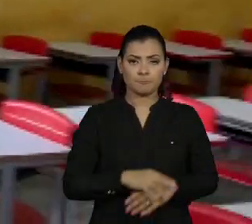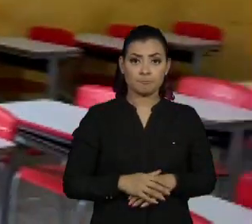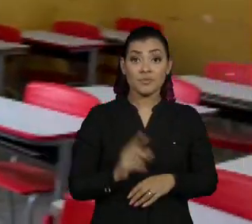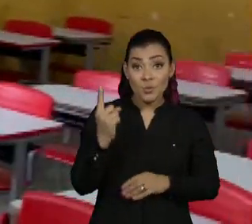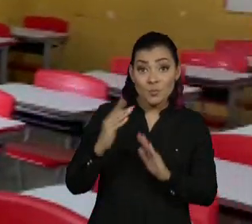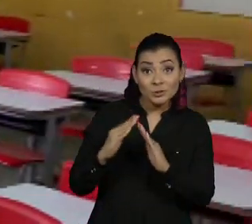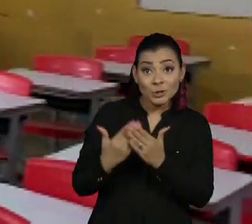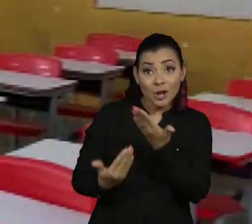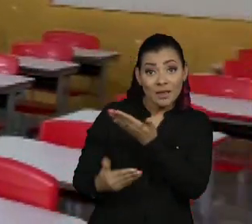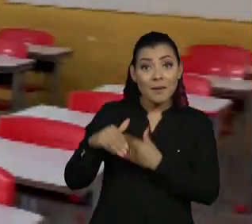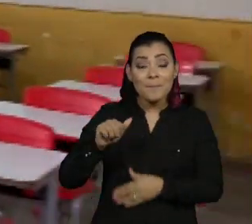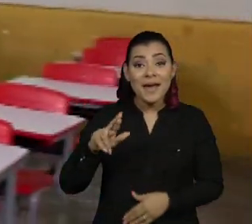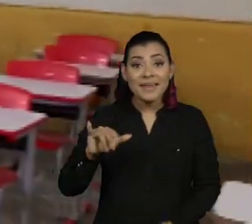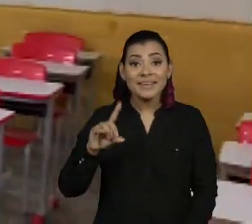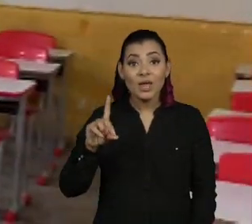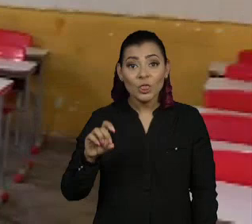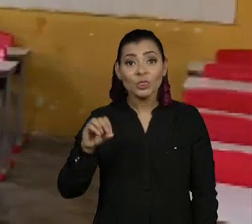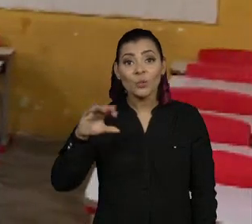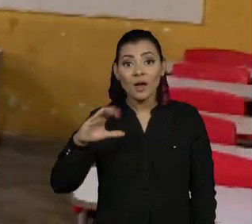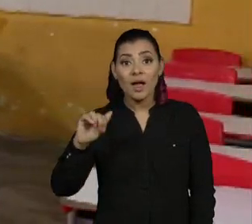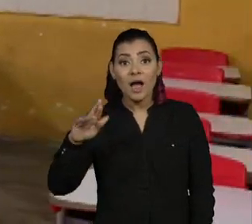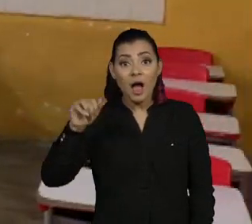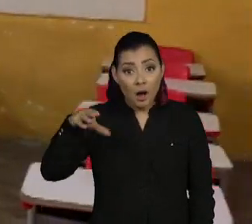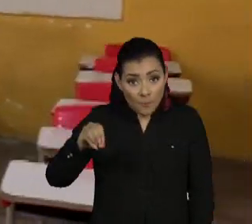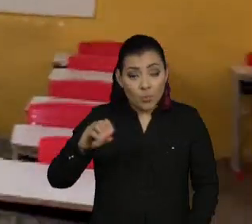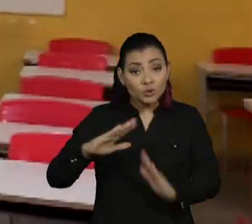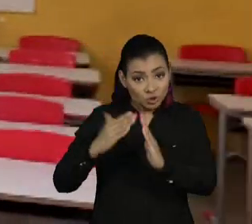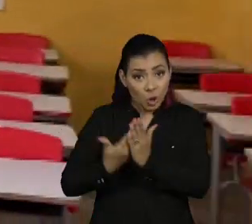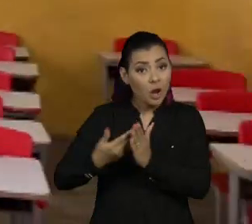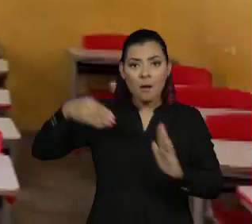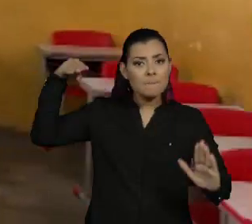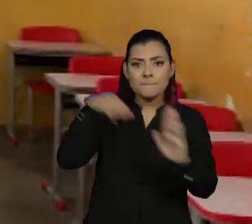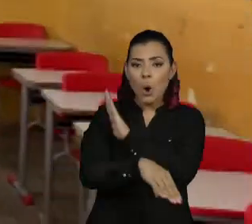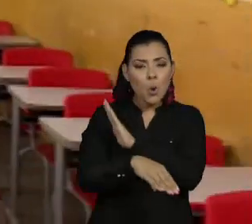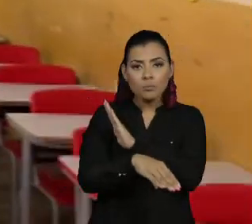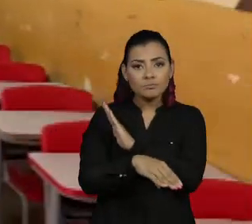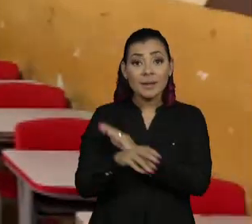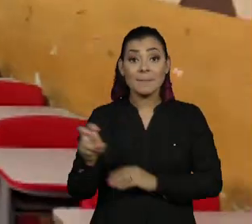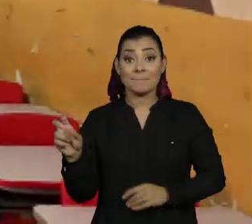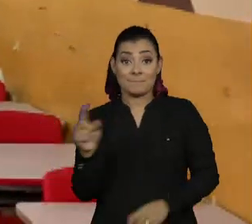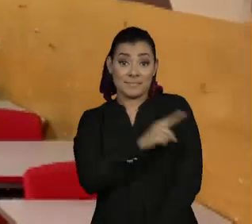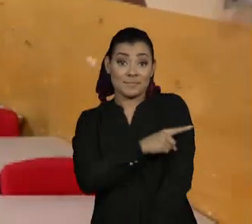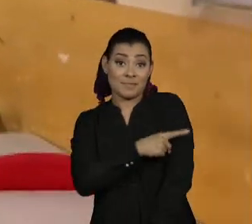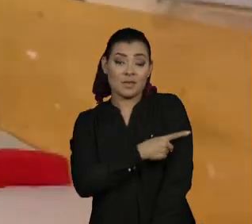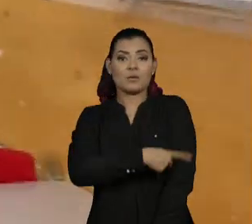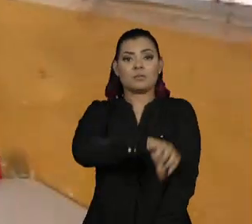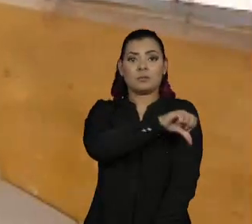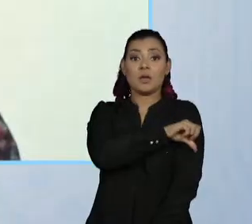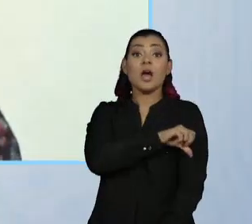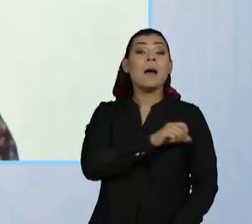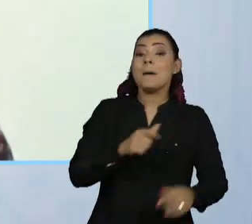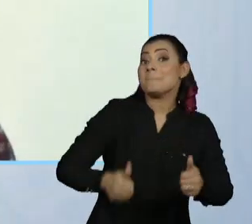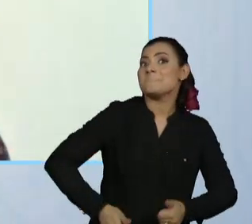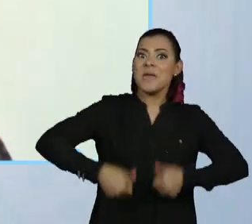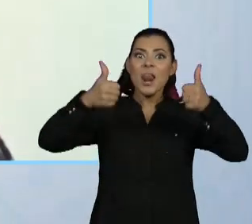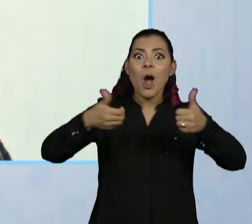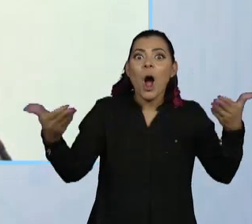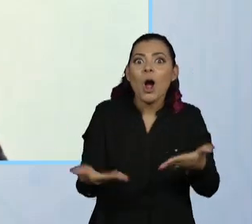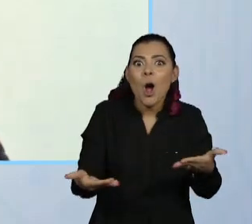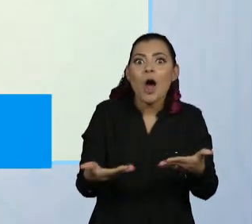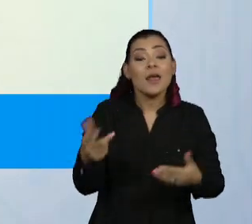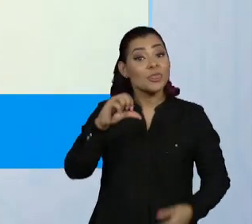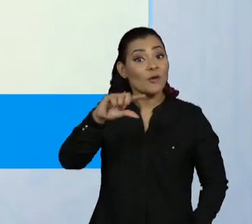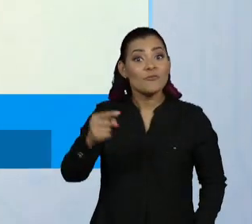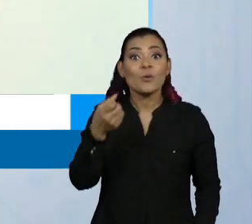delas, a Maria do Carmo Cardoso, teve a maior nota do IDEB do 1º ao 5º ano, 9,8. O nosso